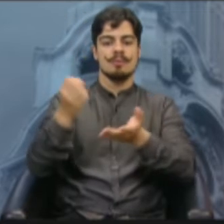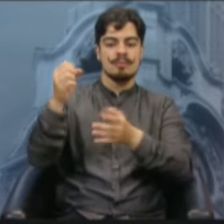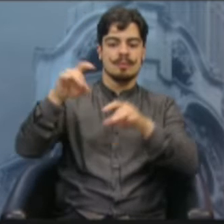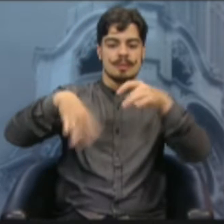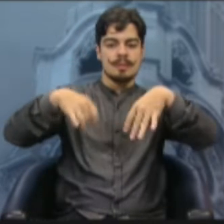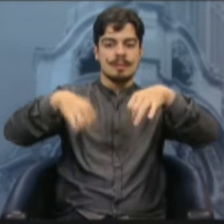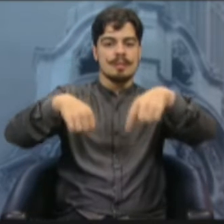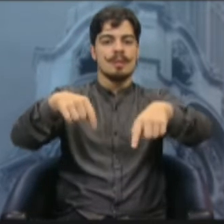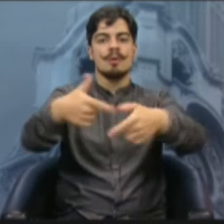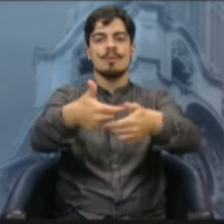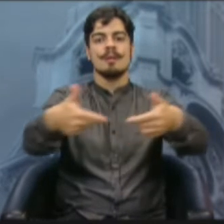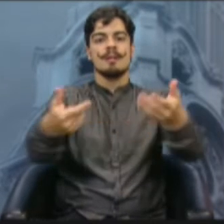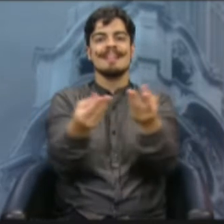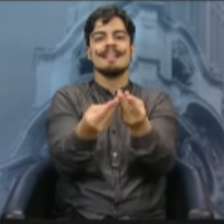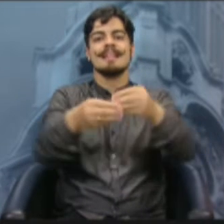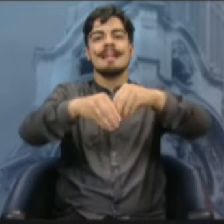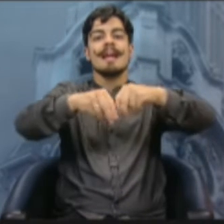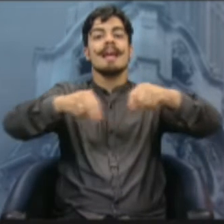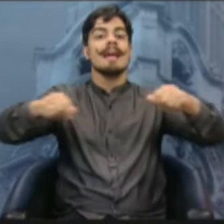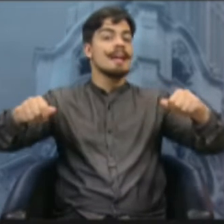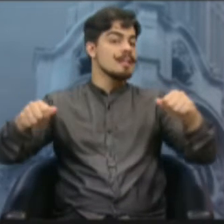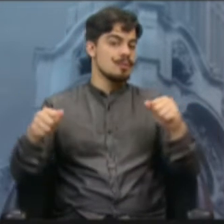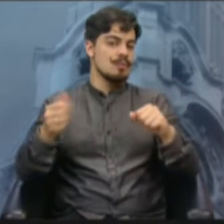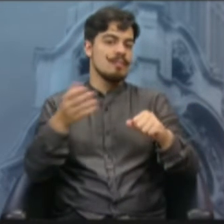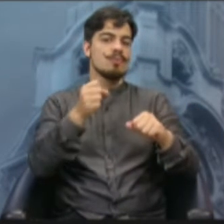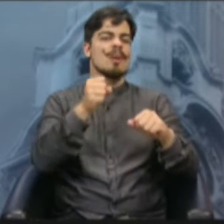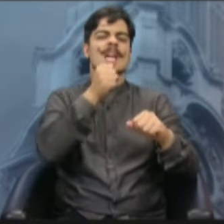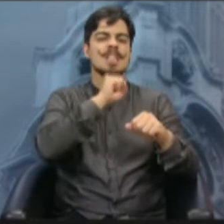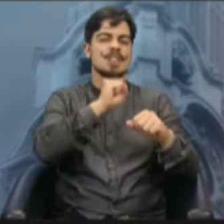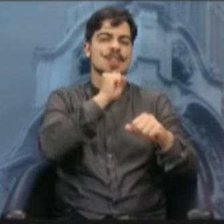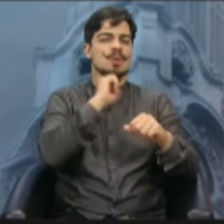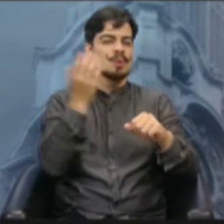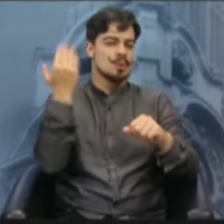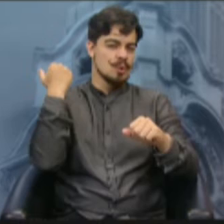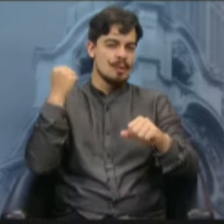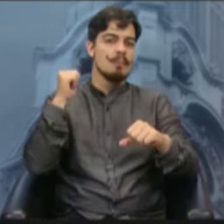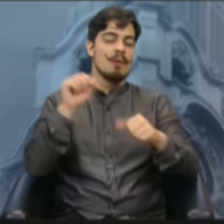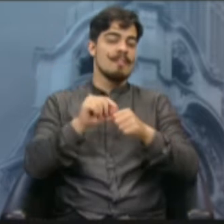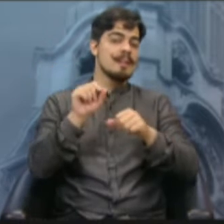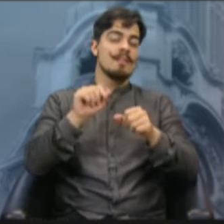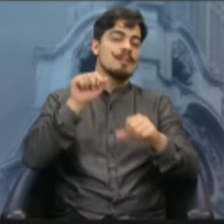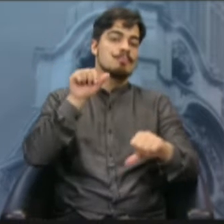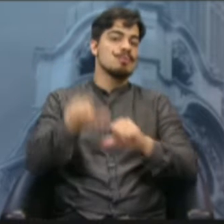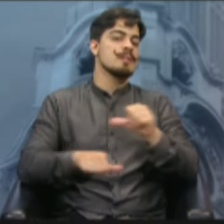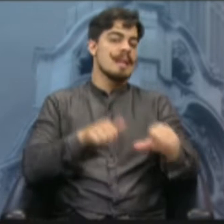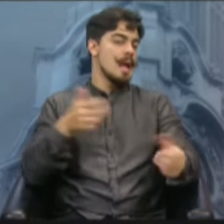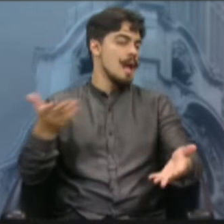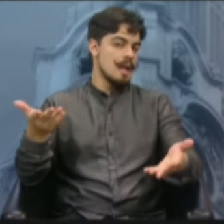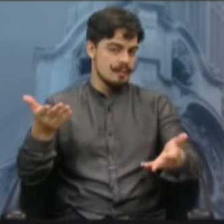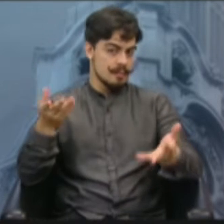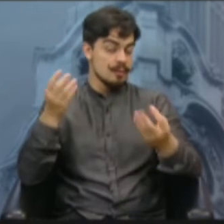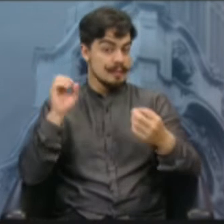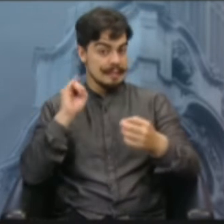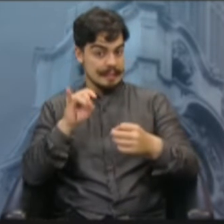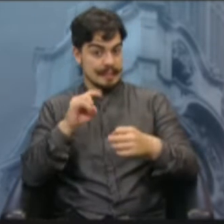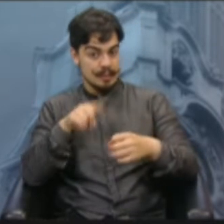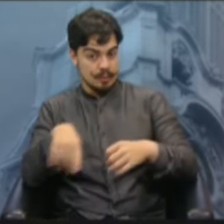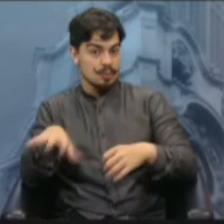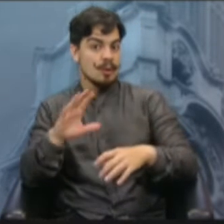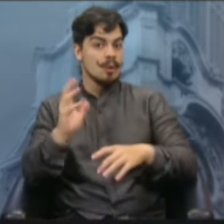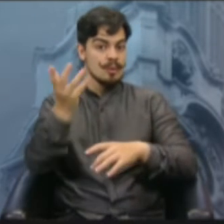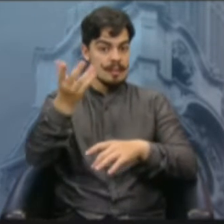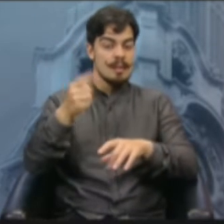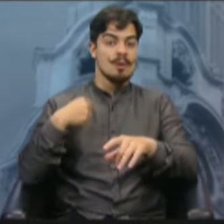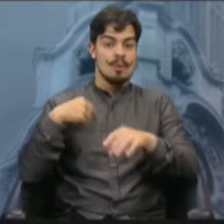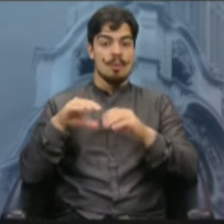razão pela qual o Grêmio pode fazer a transferência de propriedade, pode fazer a famosa troca das chaves. Bem, se isso acontecer, o estádio olímpico monumental